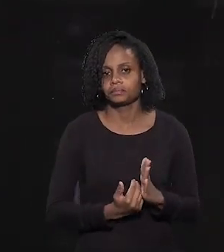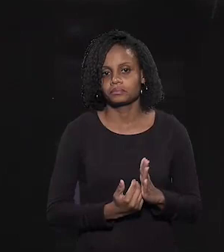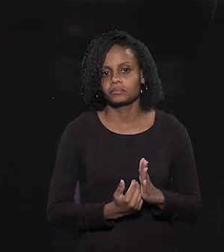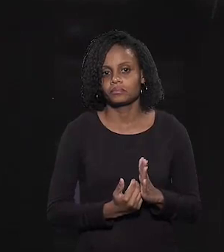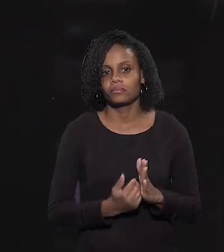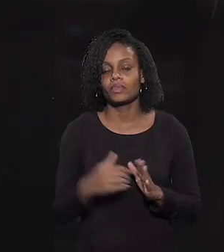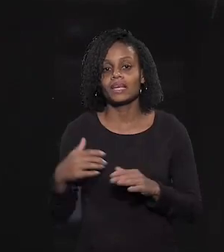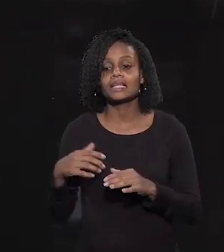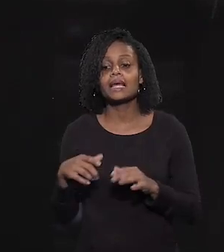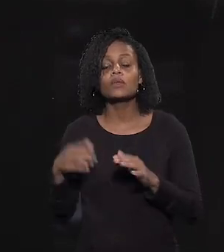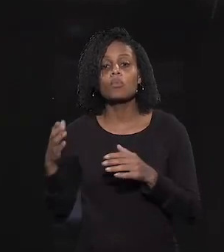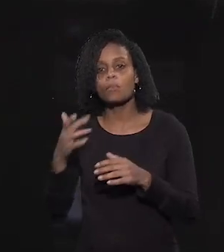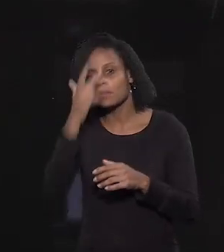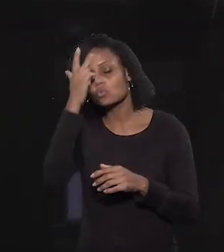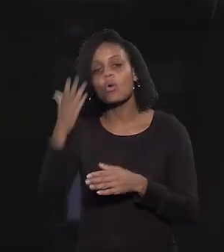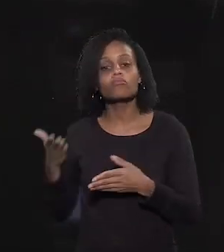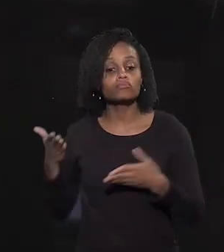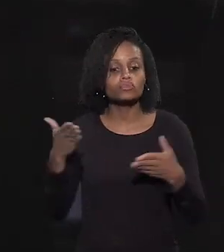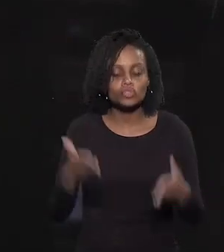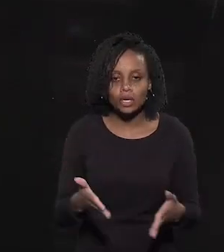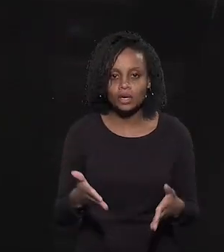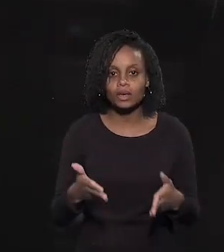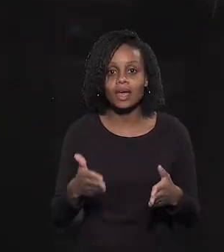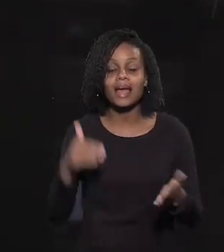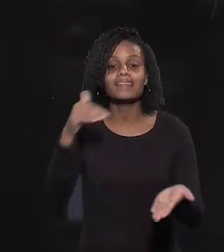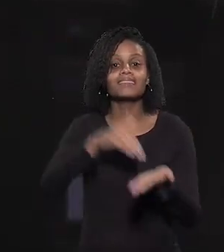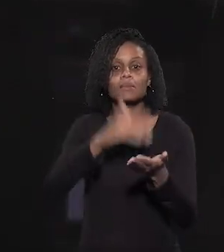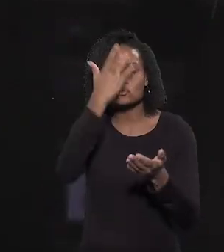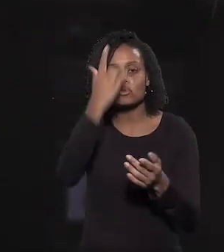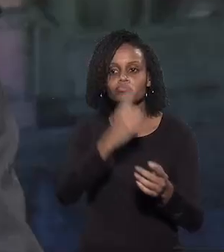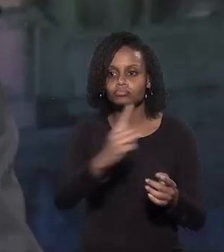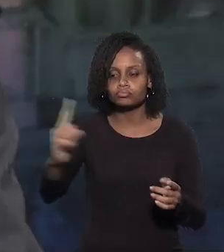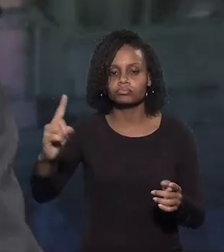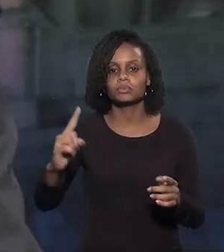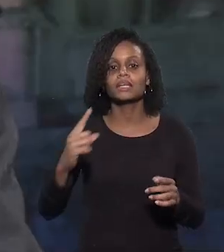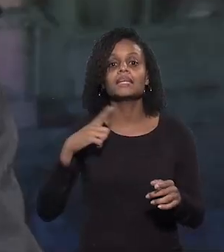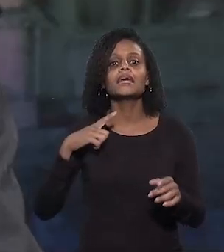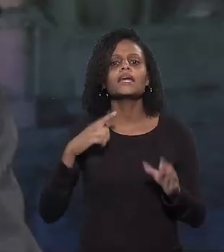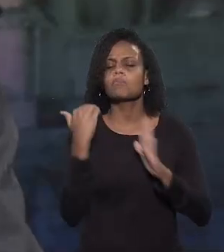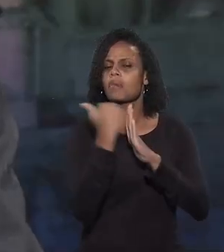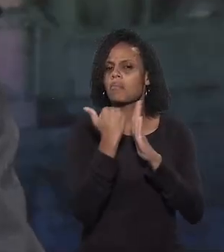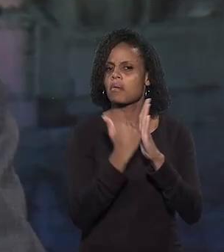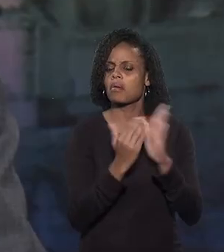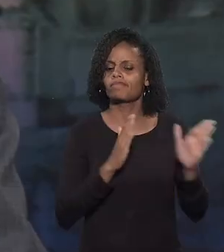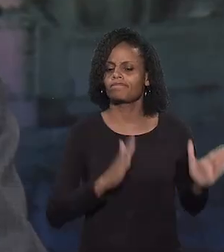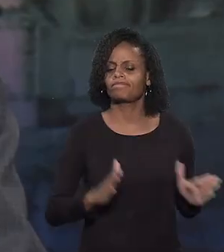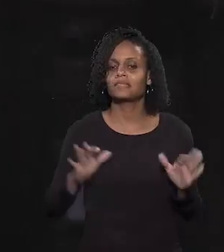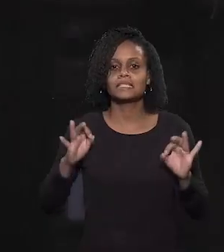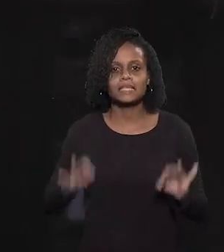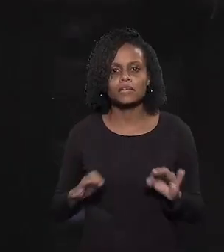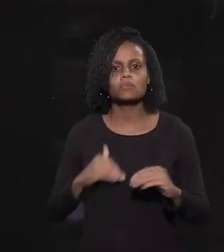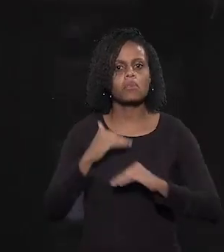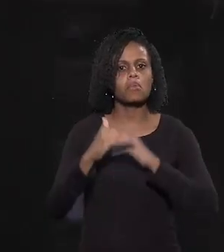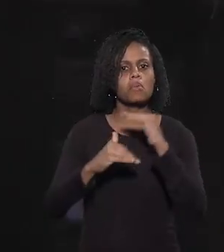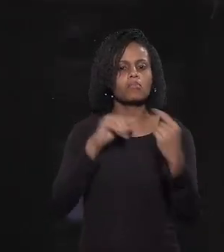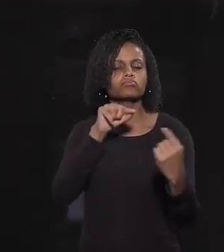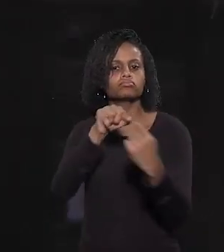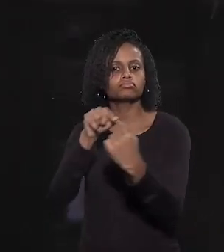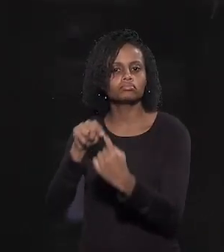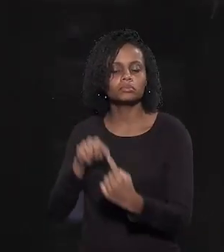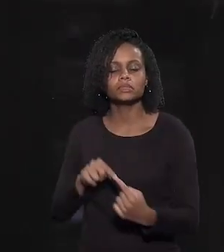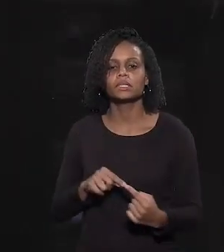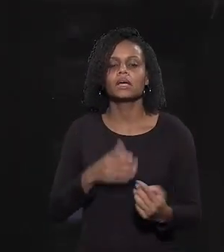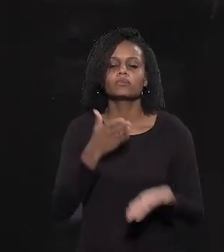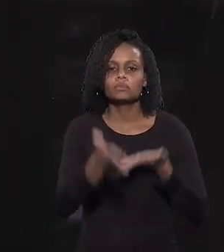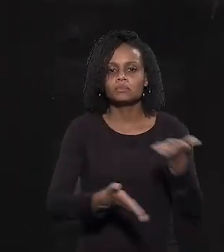desde da recepção, da entrada até a sua saída, existe um plano terapêutico a qual vai ser